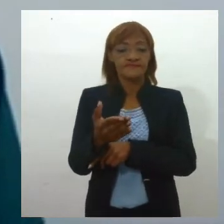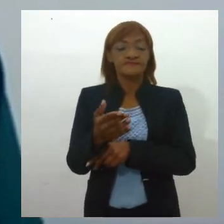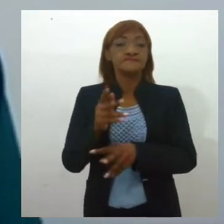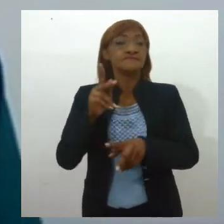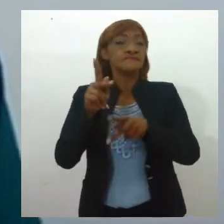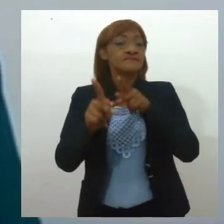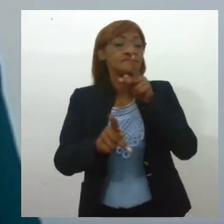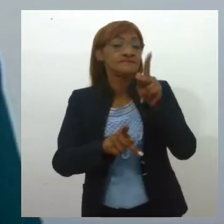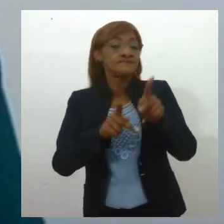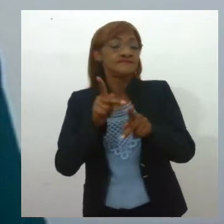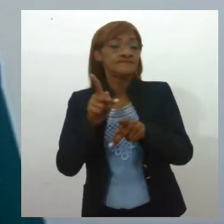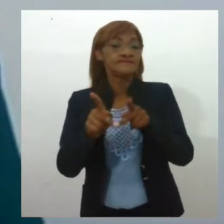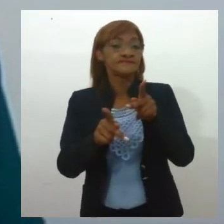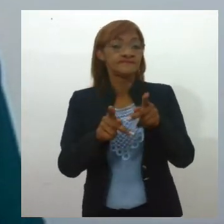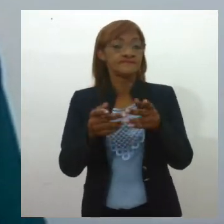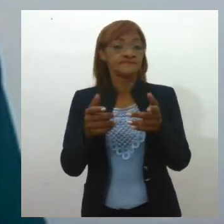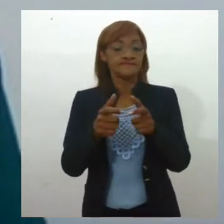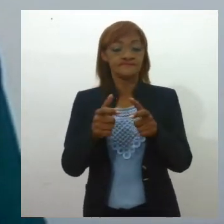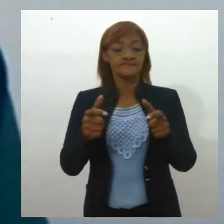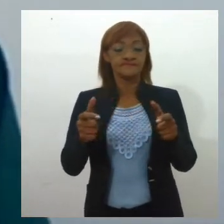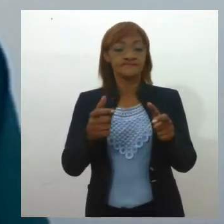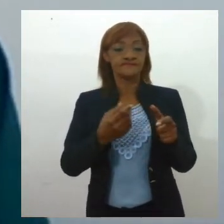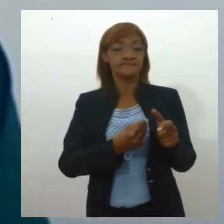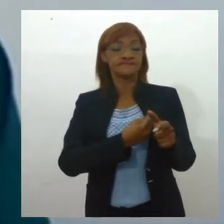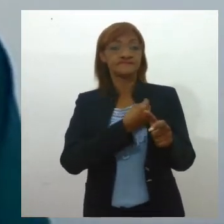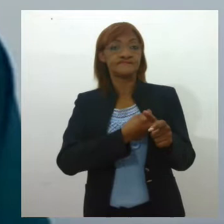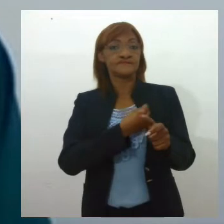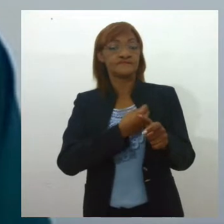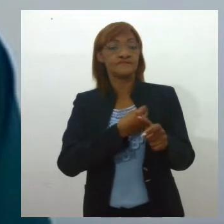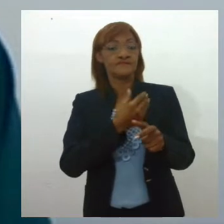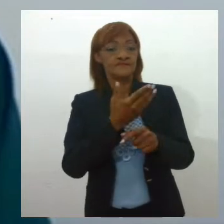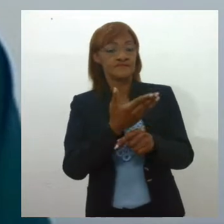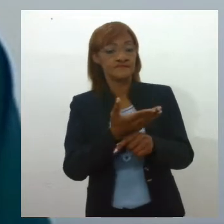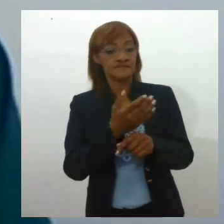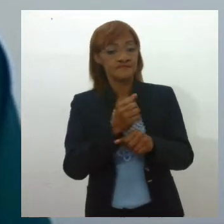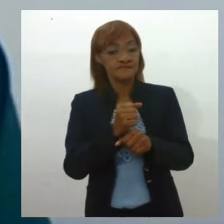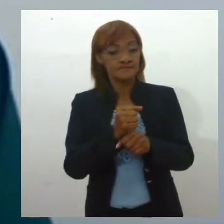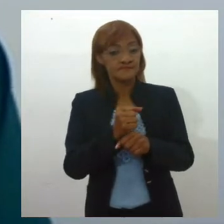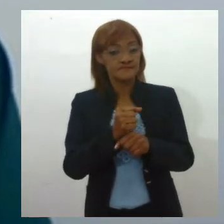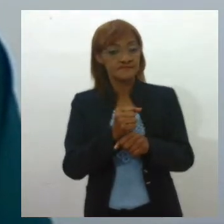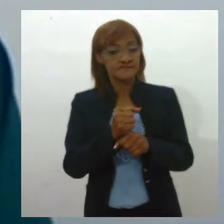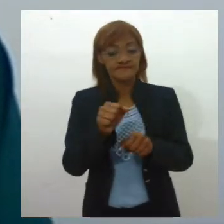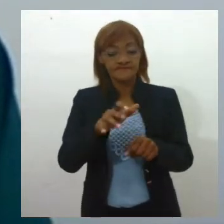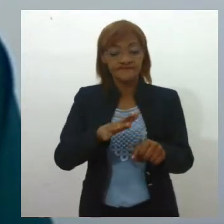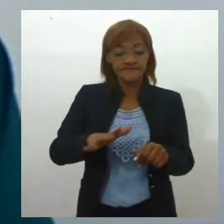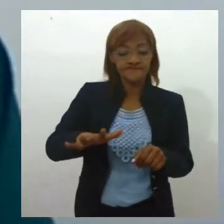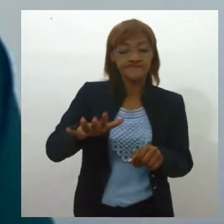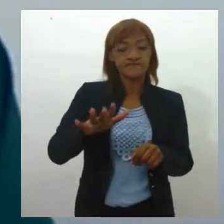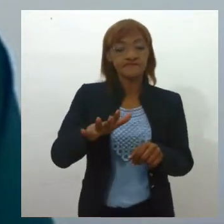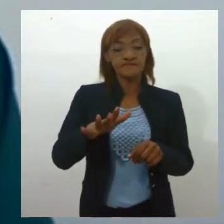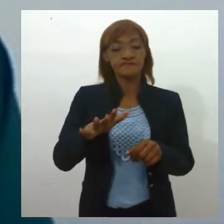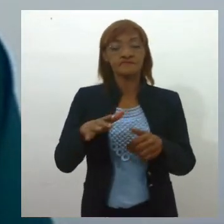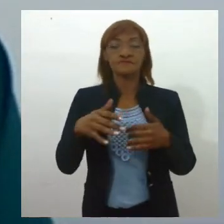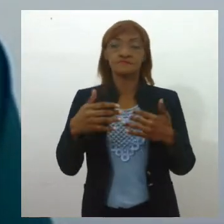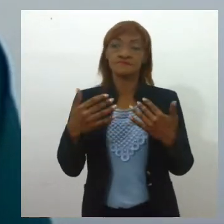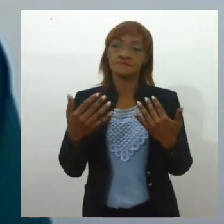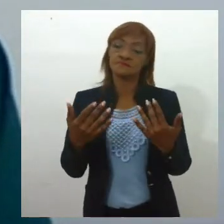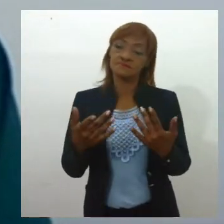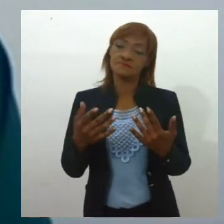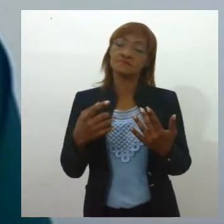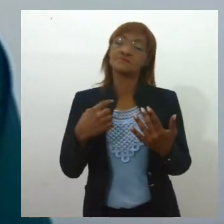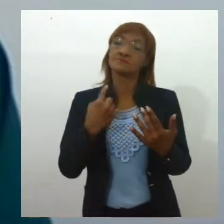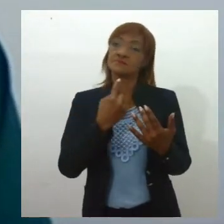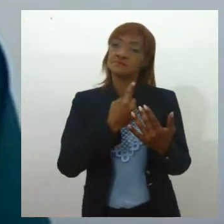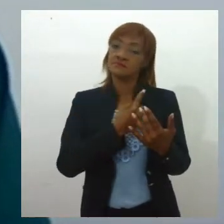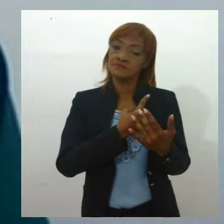população vive em terras do Rio Sergipe, da bacia hidrográfica do Rio Sergipe. Então, nós precisamos